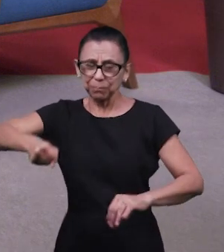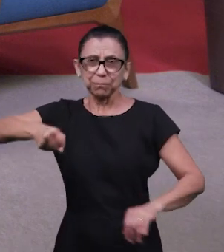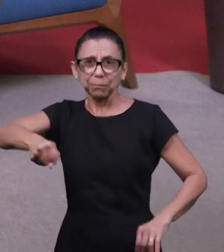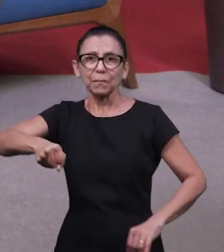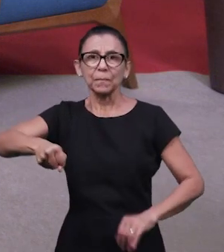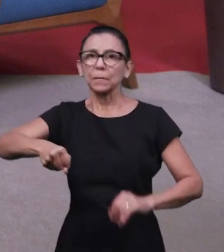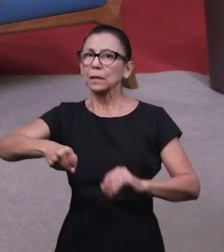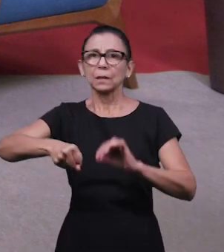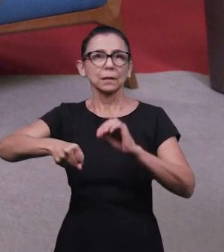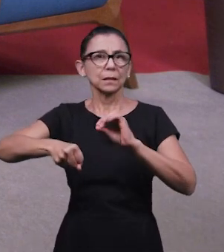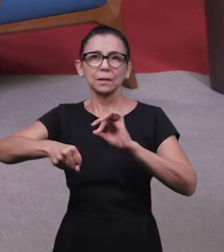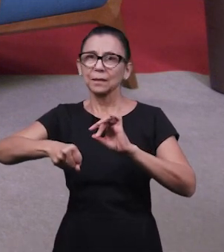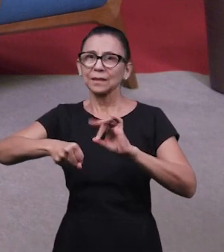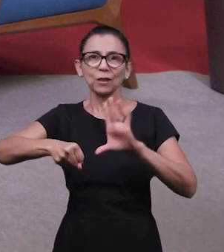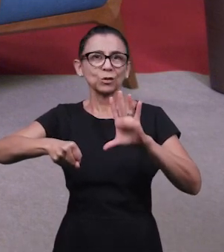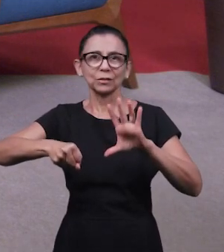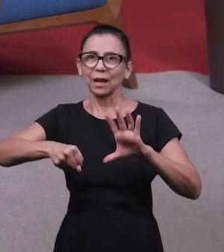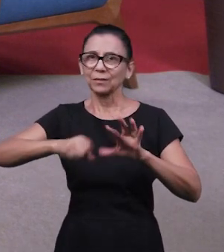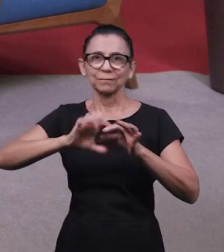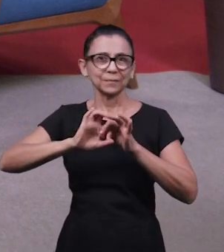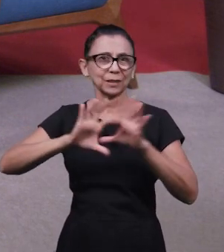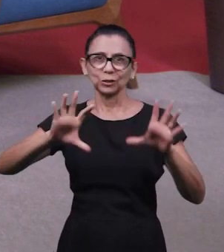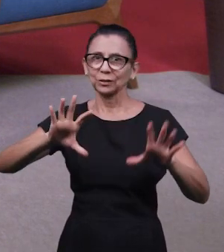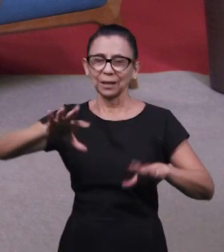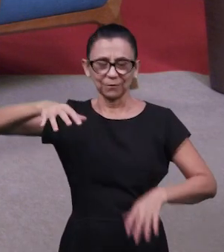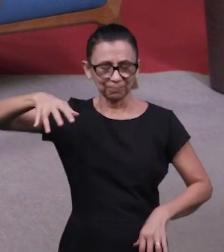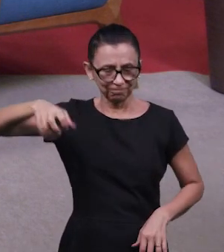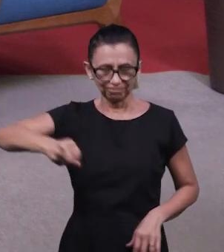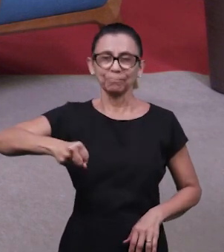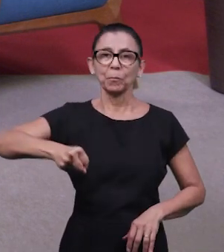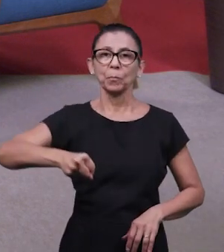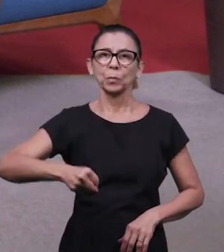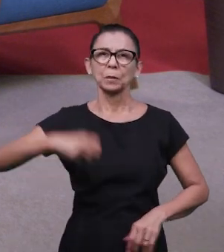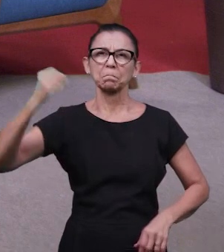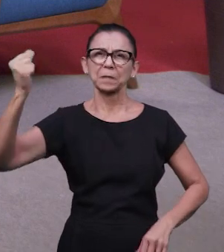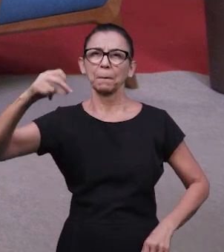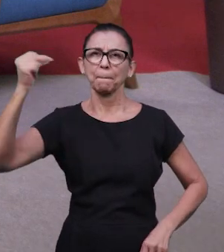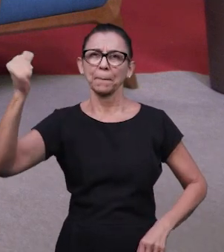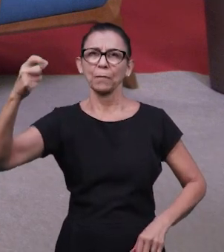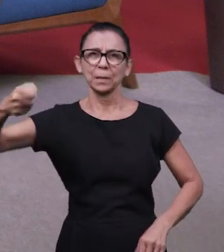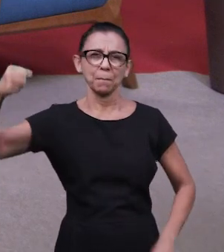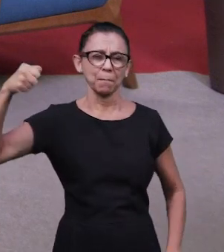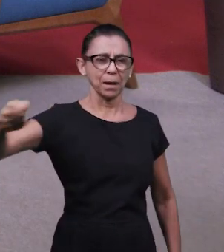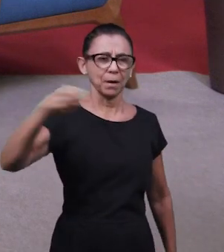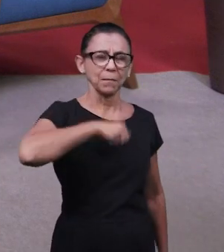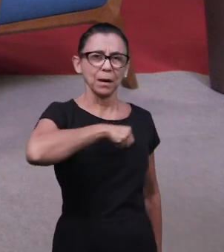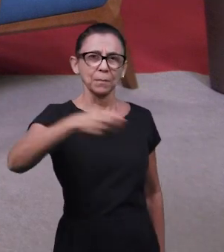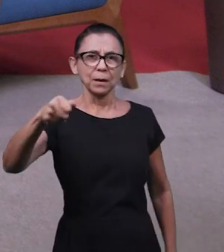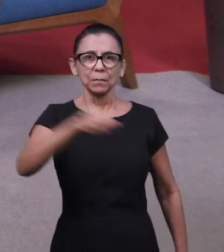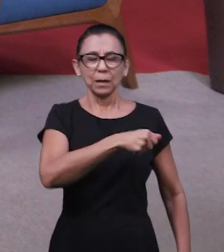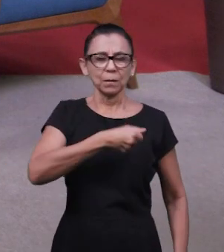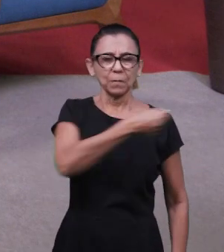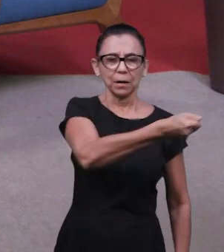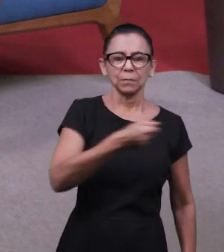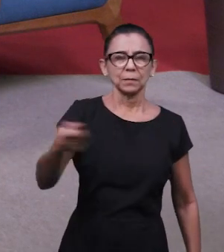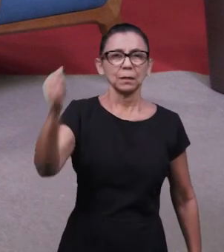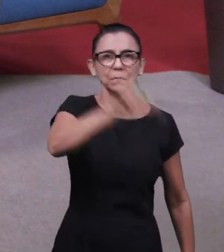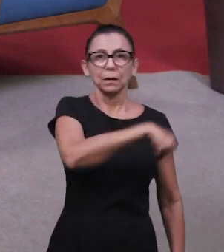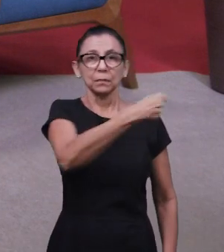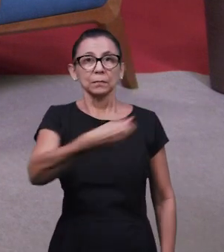didática, certo? Porque ela ficou, como você falou, grudada, apegada. A espada passou a fazer parte